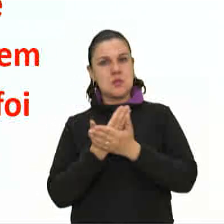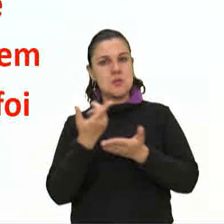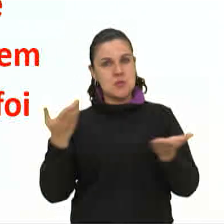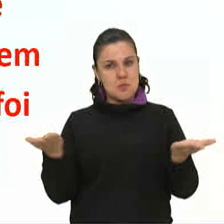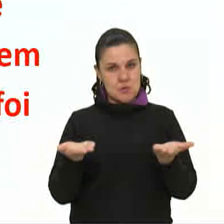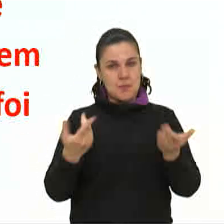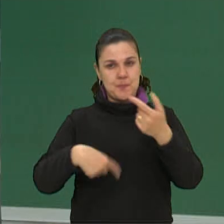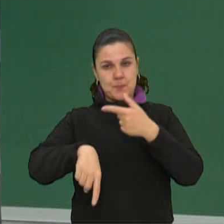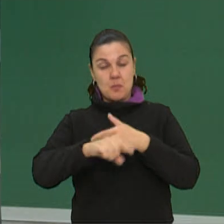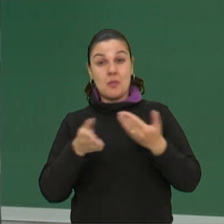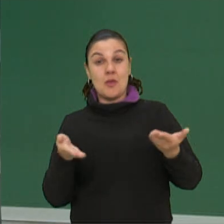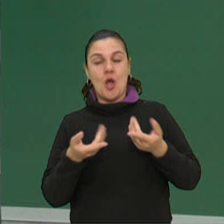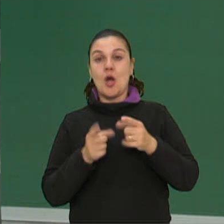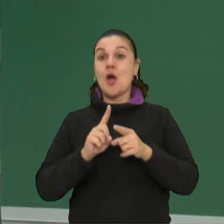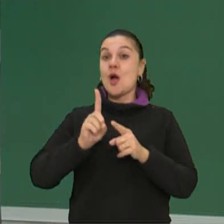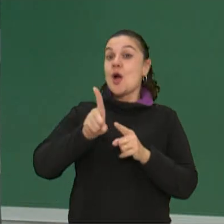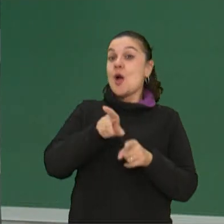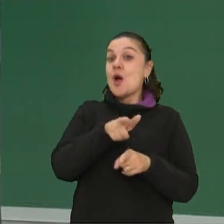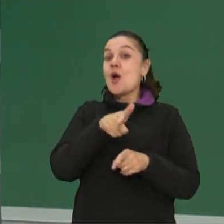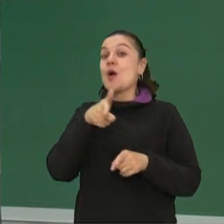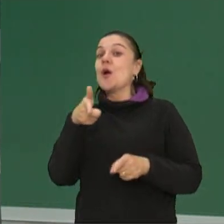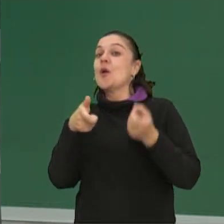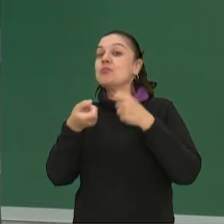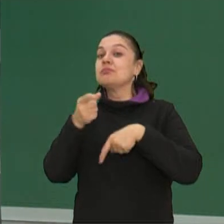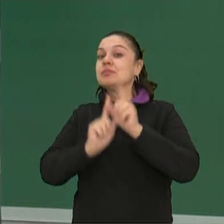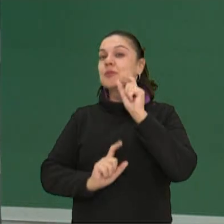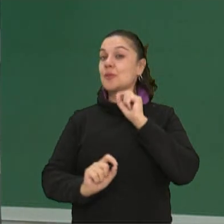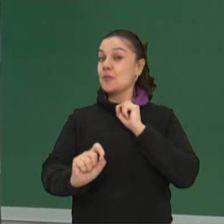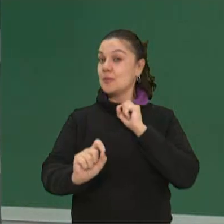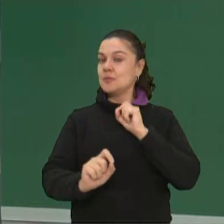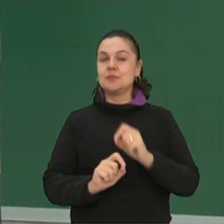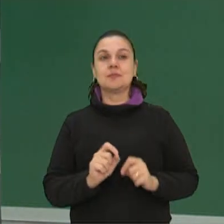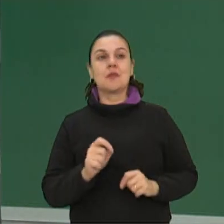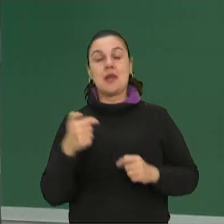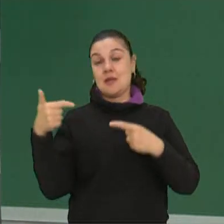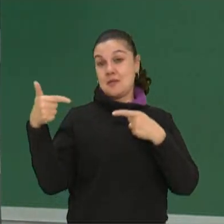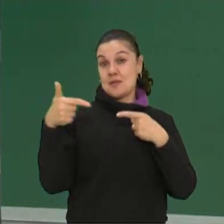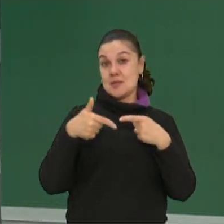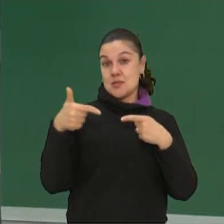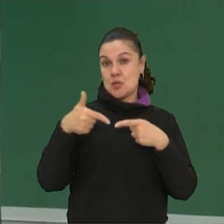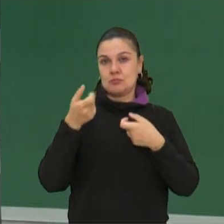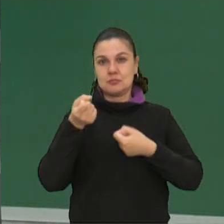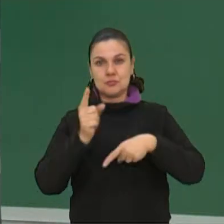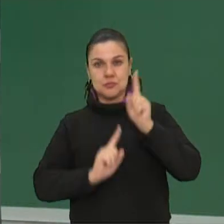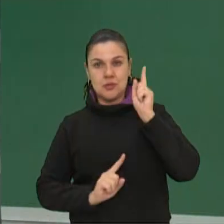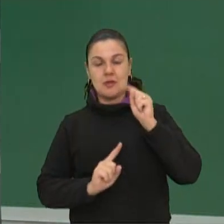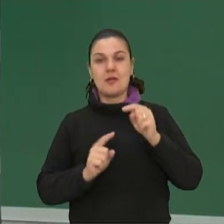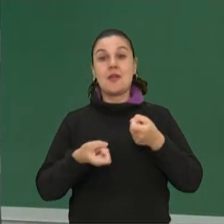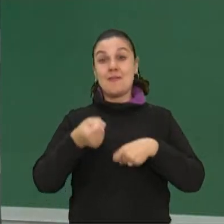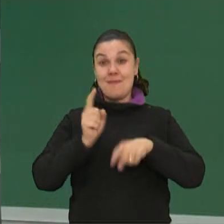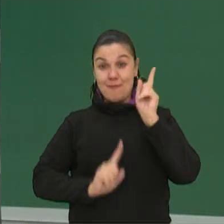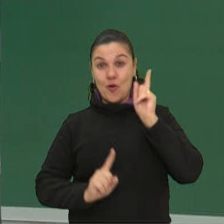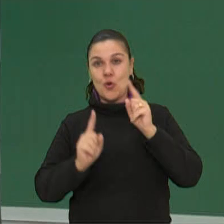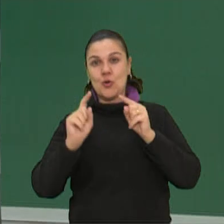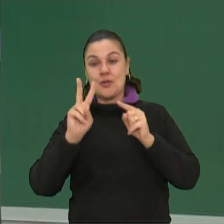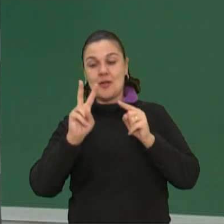aula de hoje, você estudou a outra revolta, que é a segunda revolta, foi a revolta de Vila